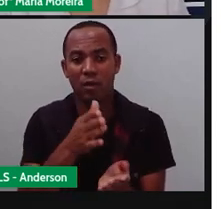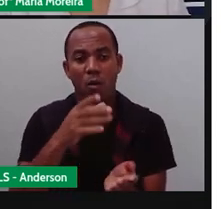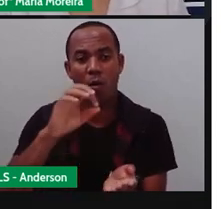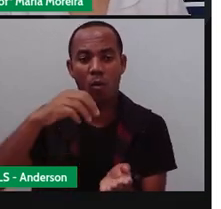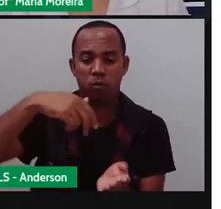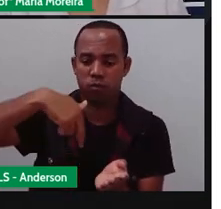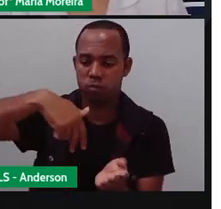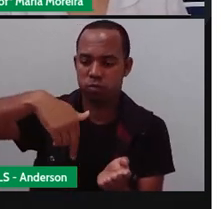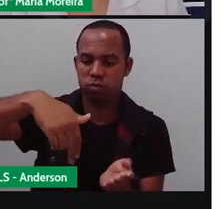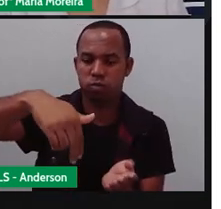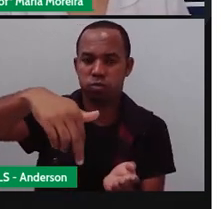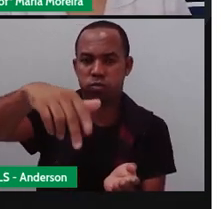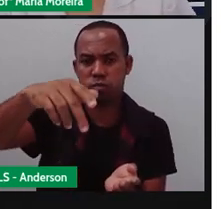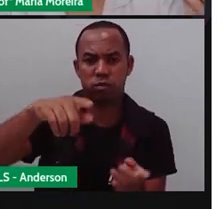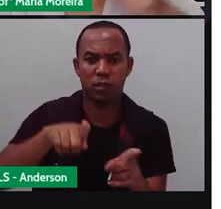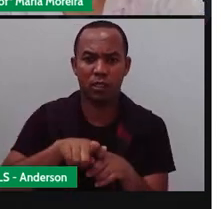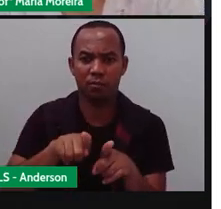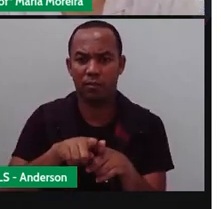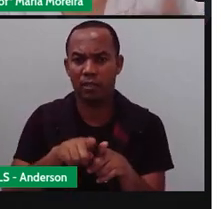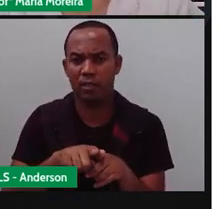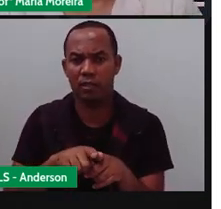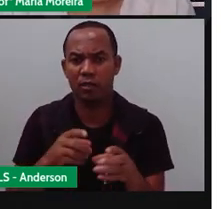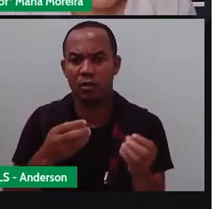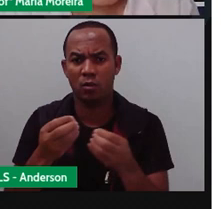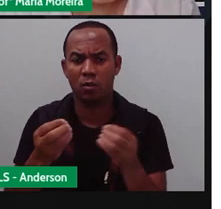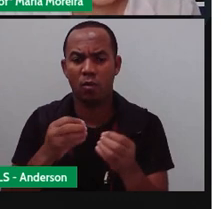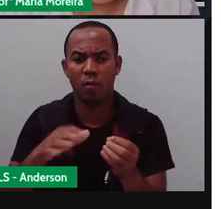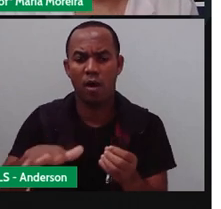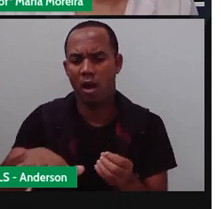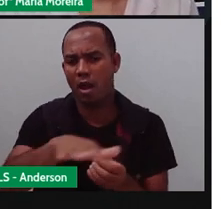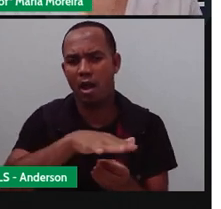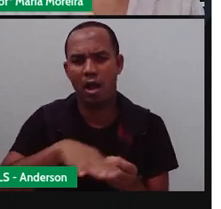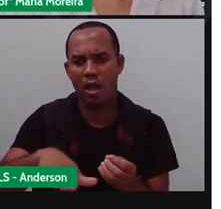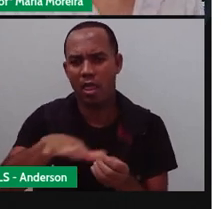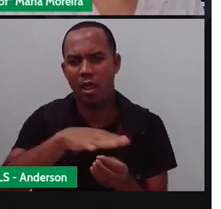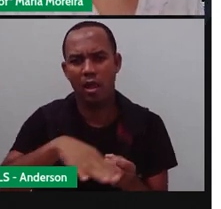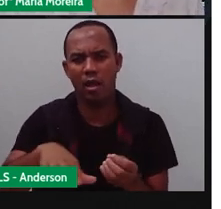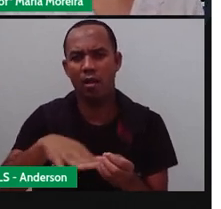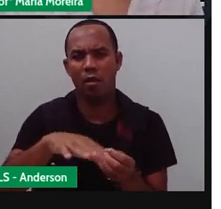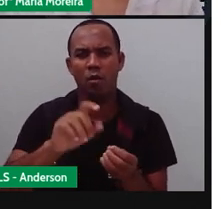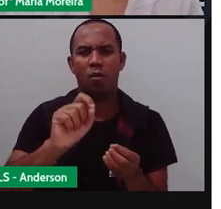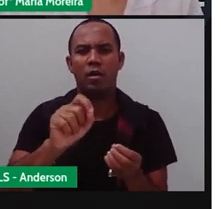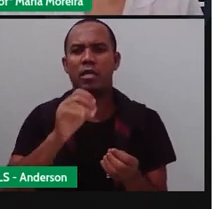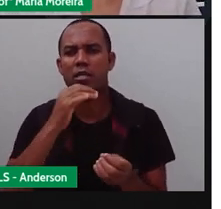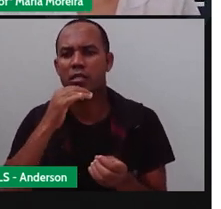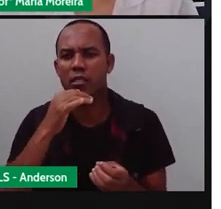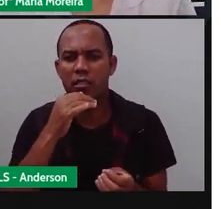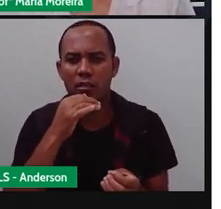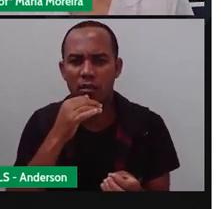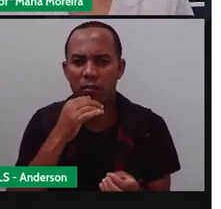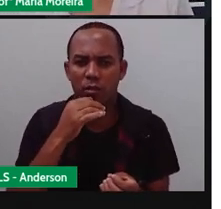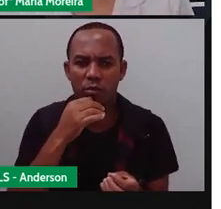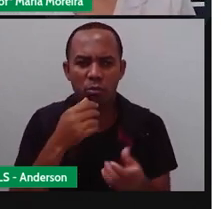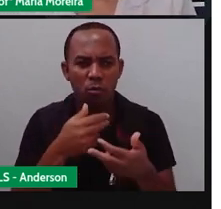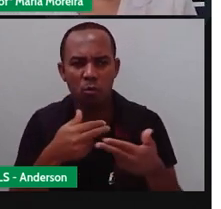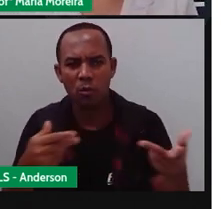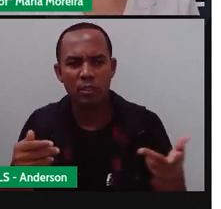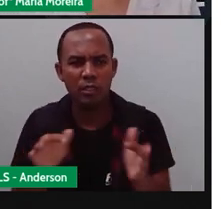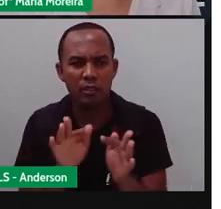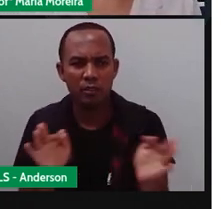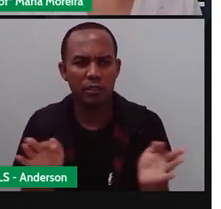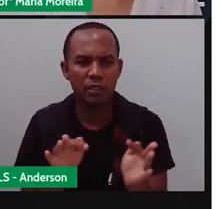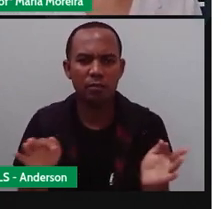informações herbáceas né isso que a área de Formação herbácea eram áreas que apresentaram poucos obstáculos